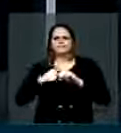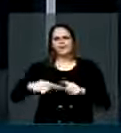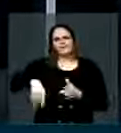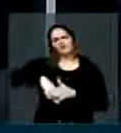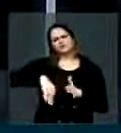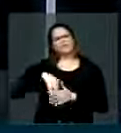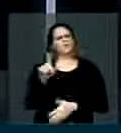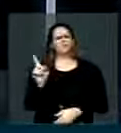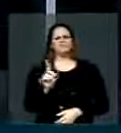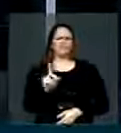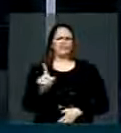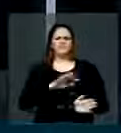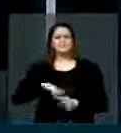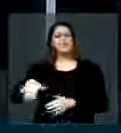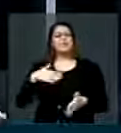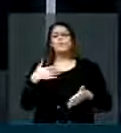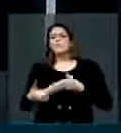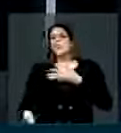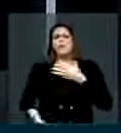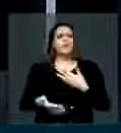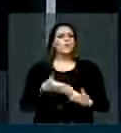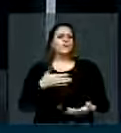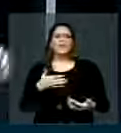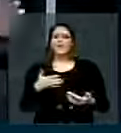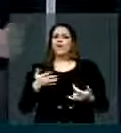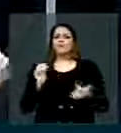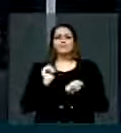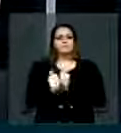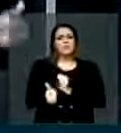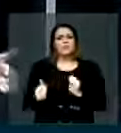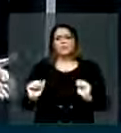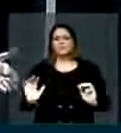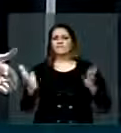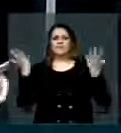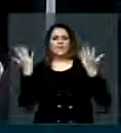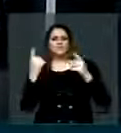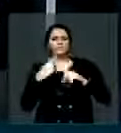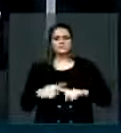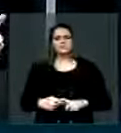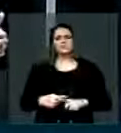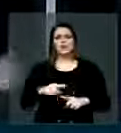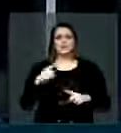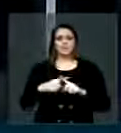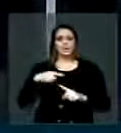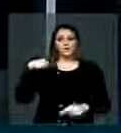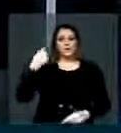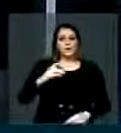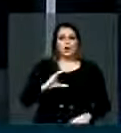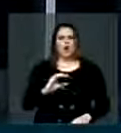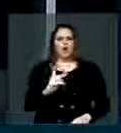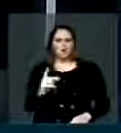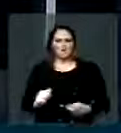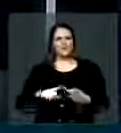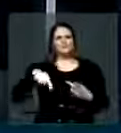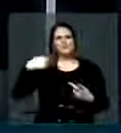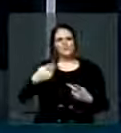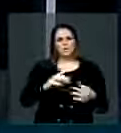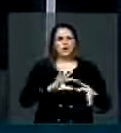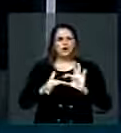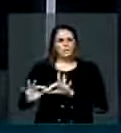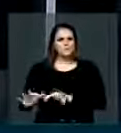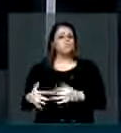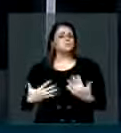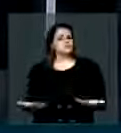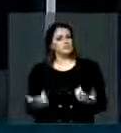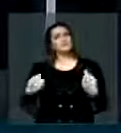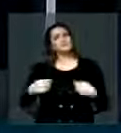de futebol, mas em qualquer evento esportivo do nosso país, já que depois da Copa do Mundo vamos sediar aí as Olimpíadas. Então, com relação à segurança